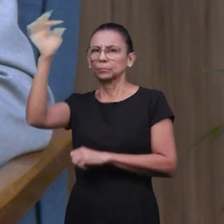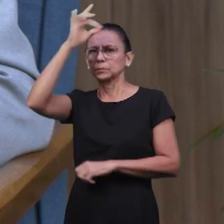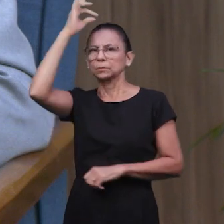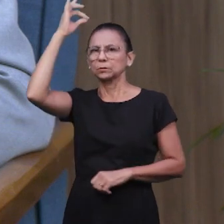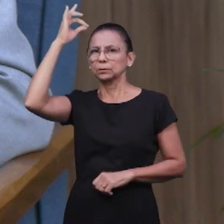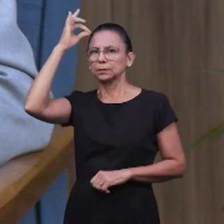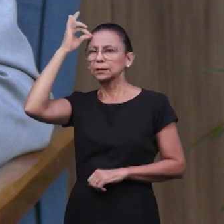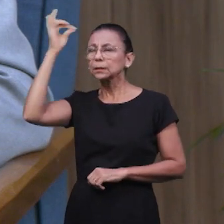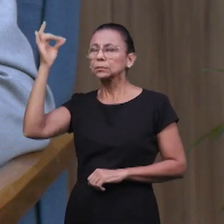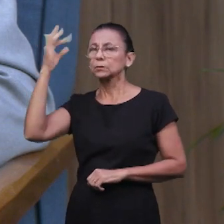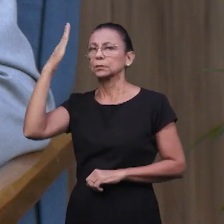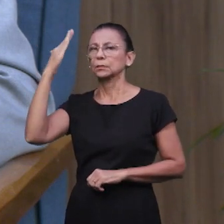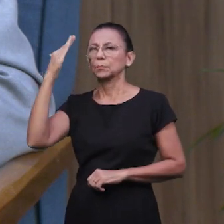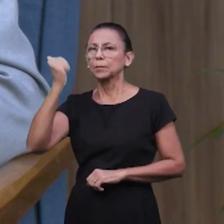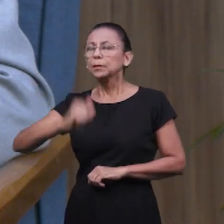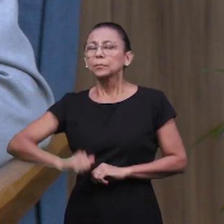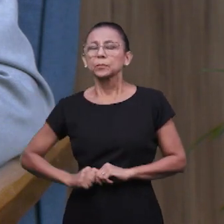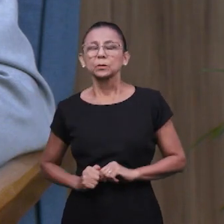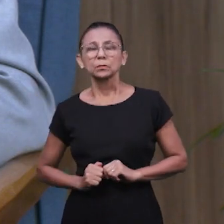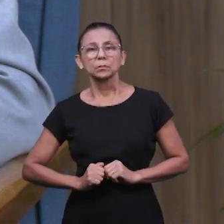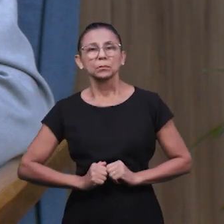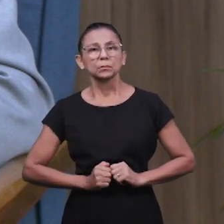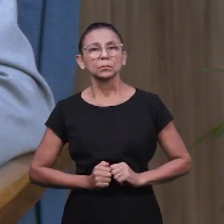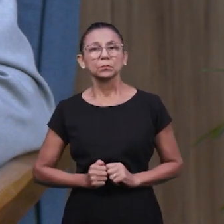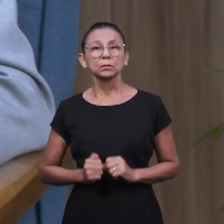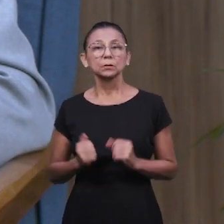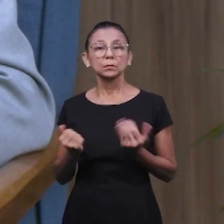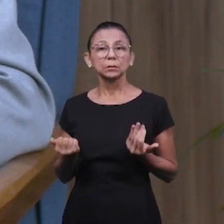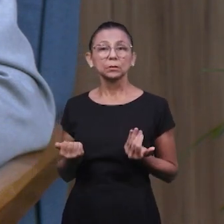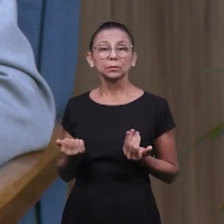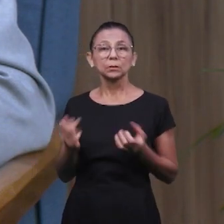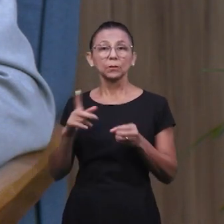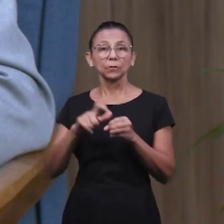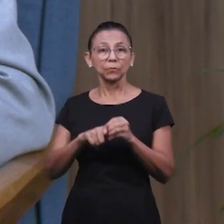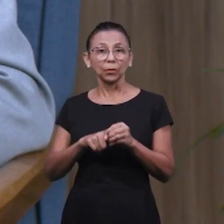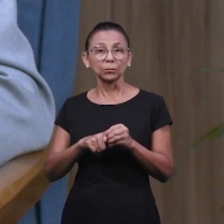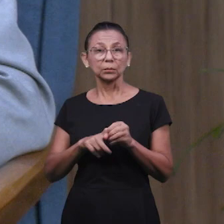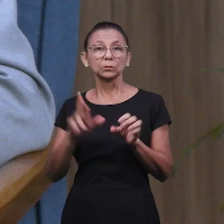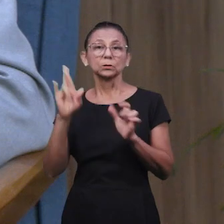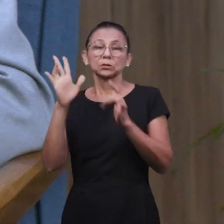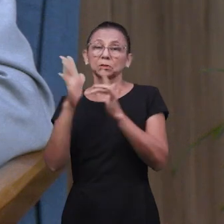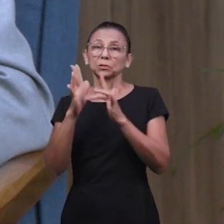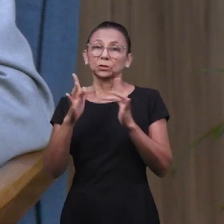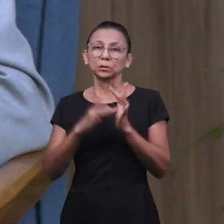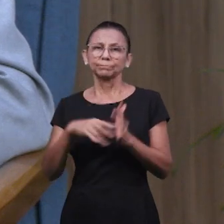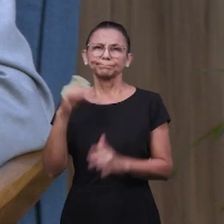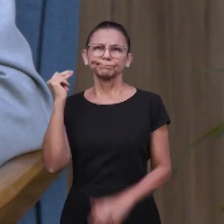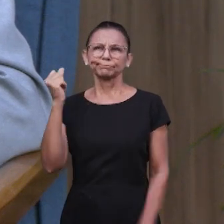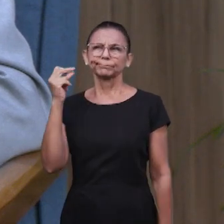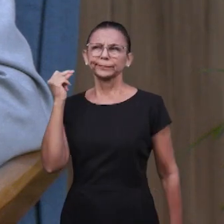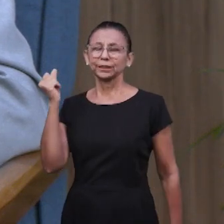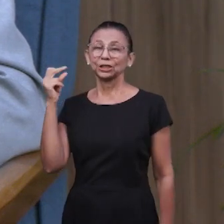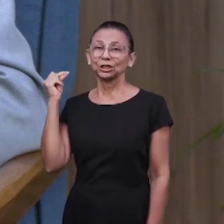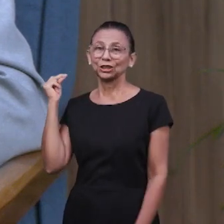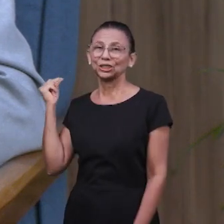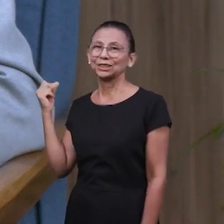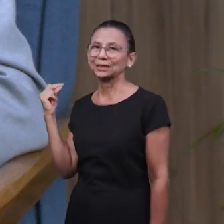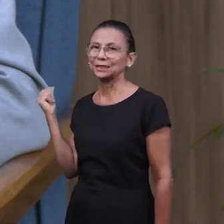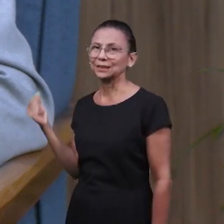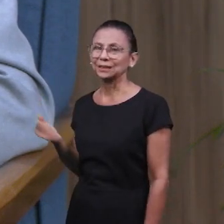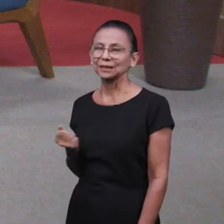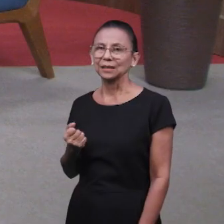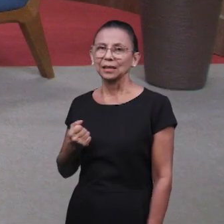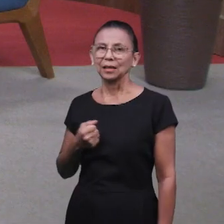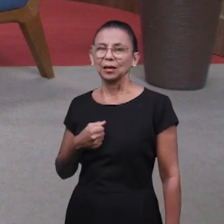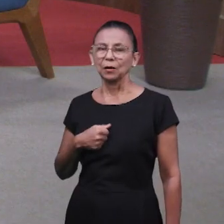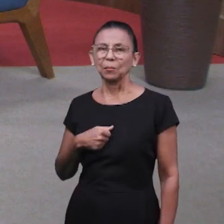Essa expressão, essa mensagem da volta de Jesus, nós já ouvimos desde que conhecemos essa obra. Sim. Mas